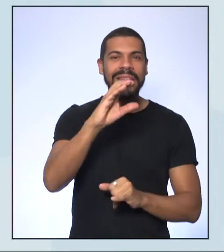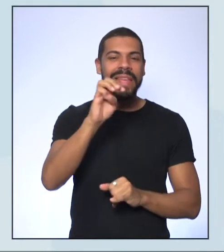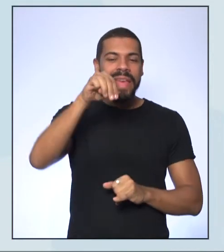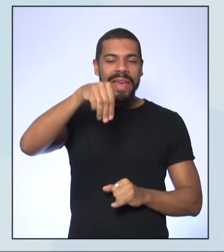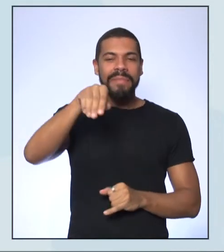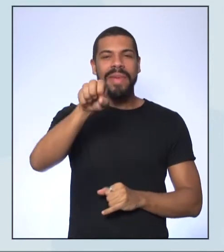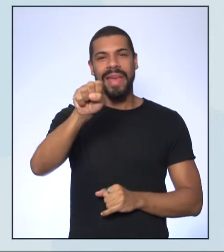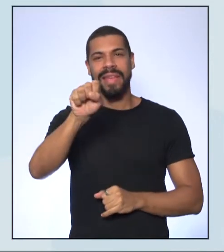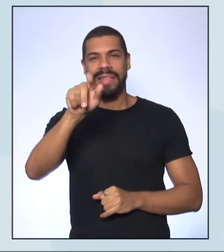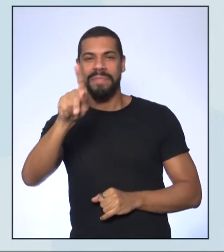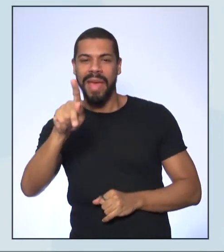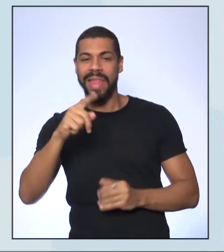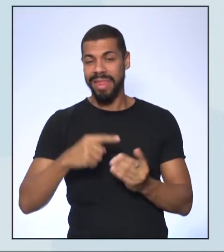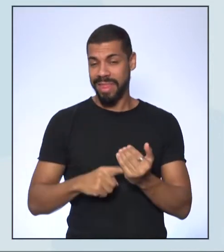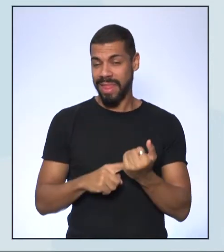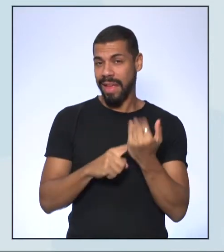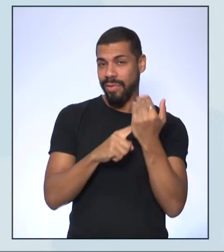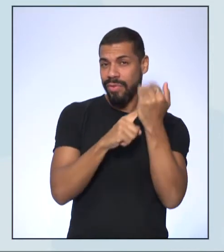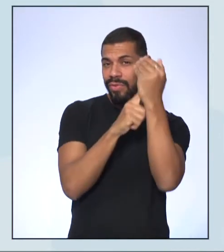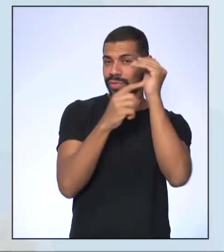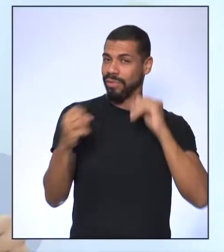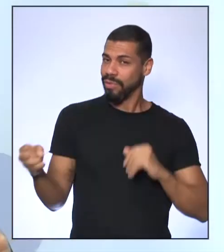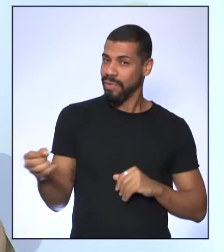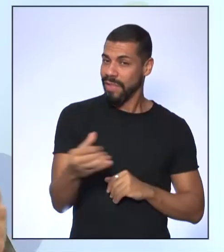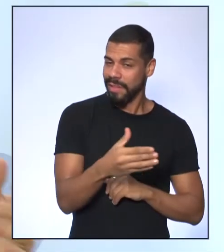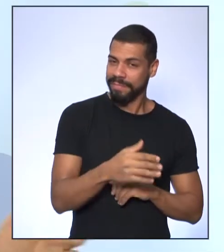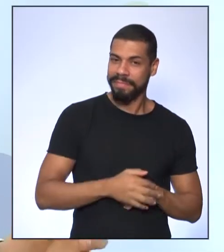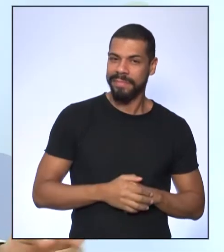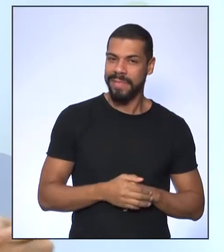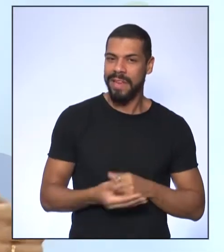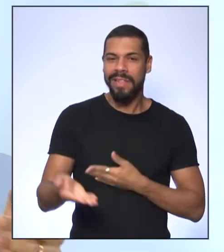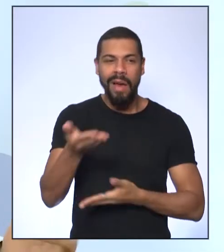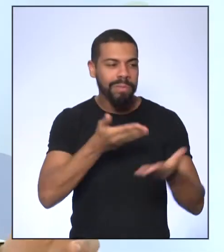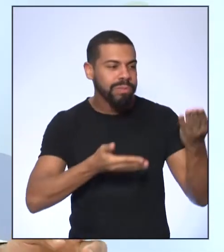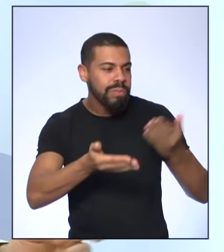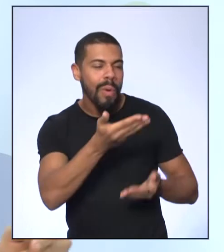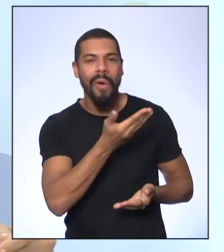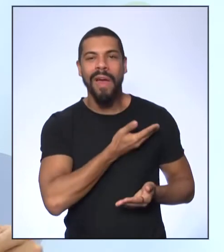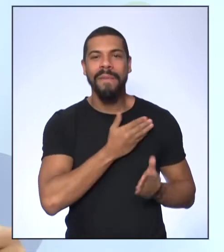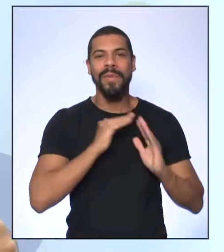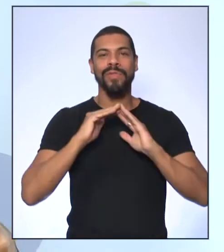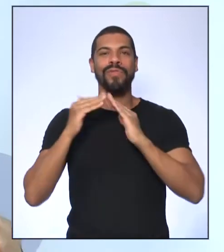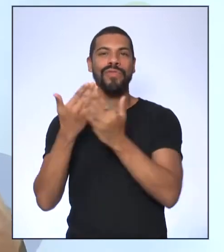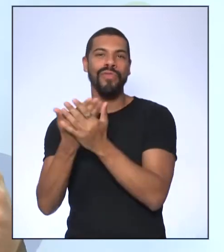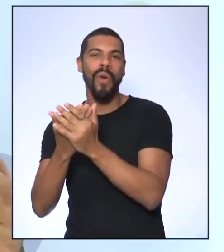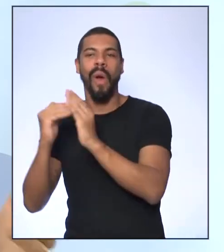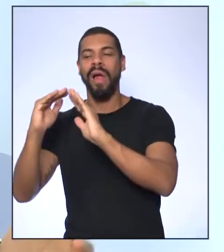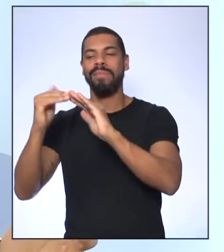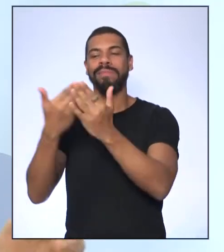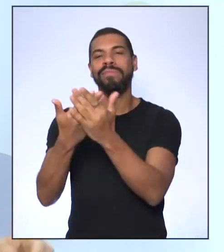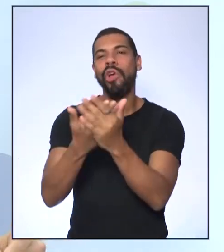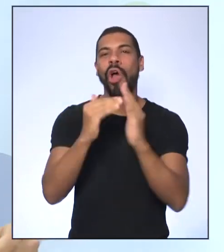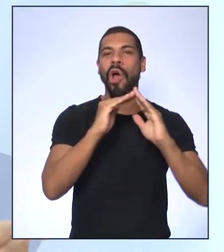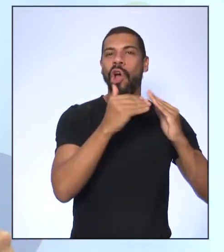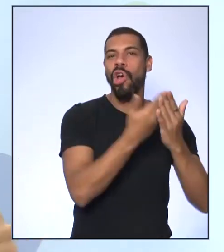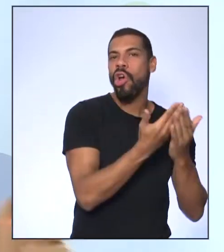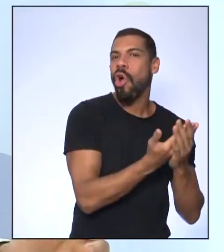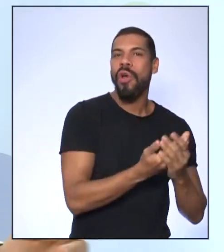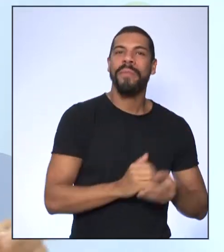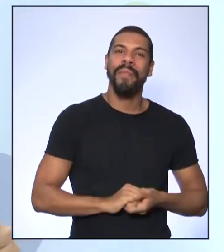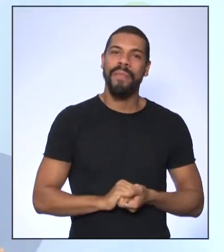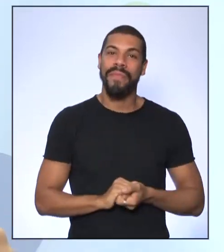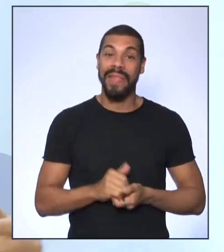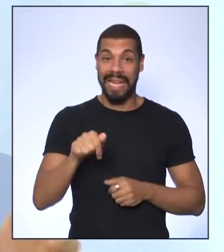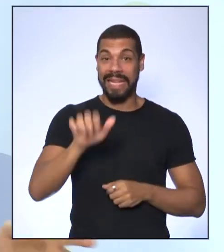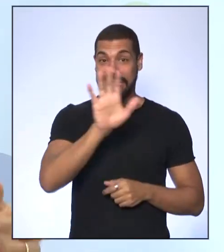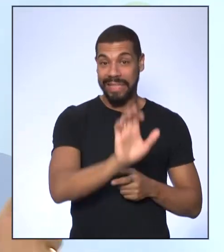CMSP, tecnologia e inovação. E através disso, seus colegas de outras escolas que estão dentro desse estado, que é um